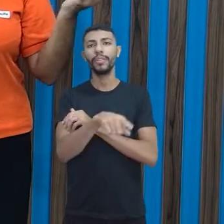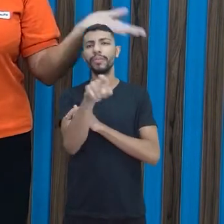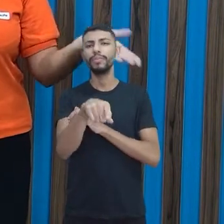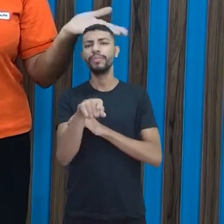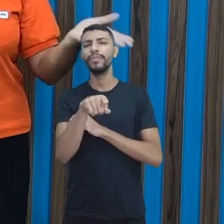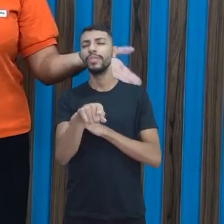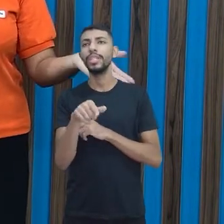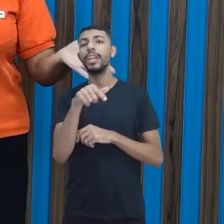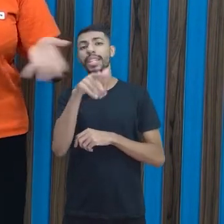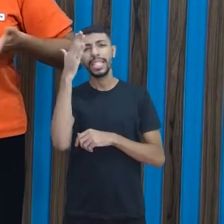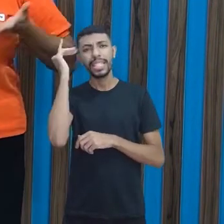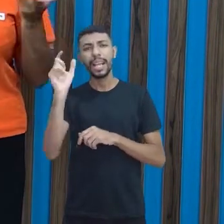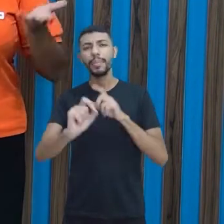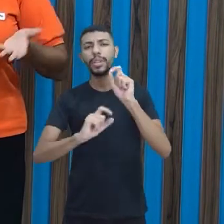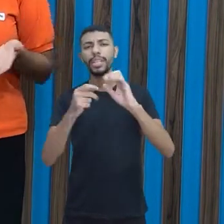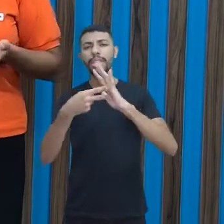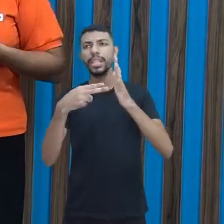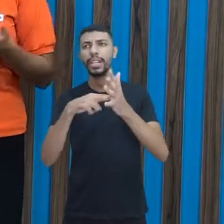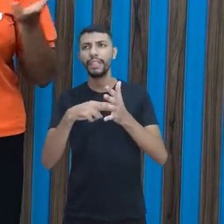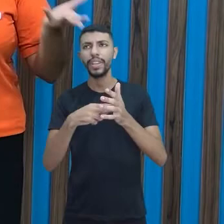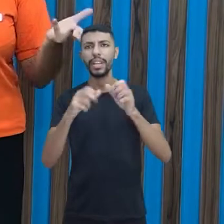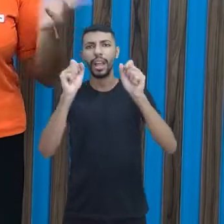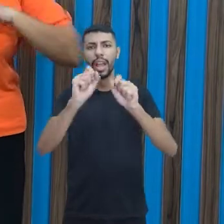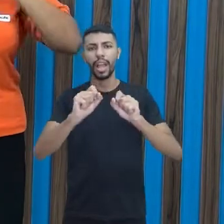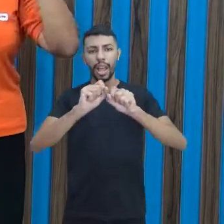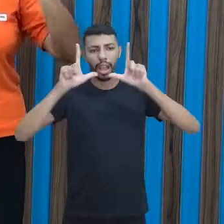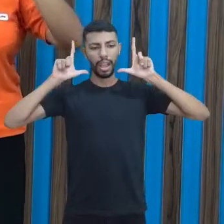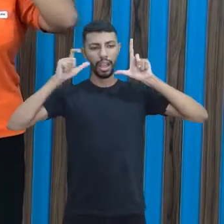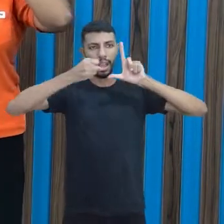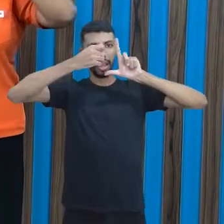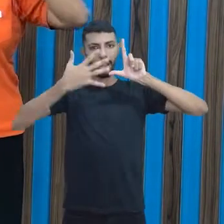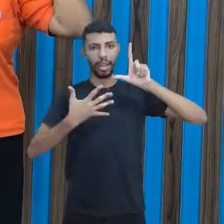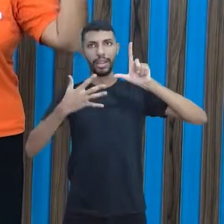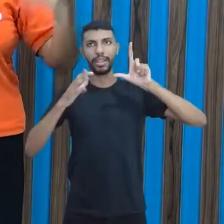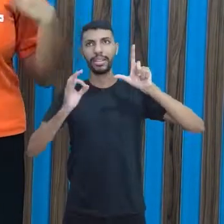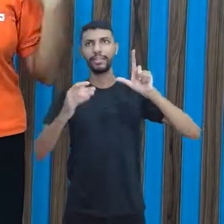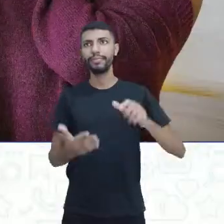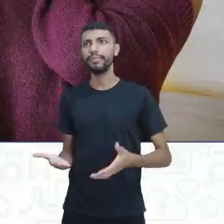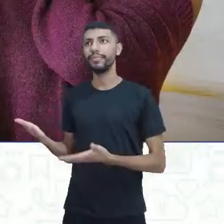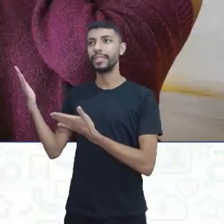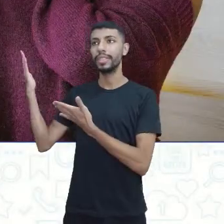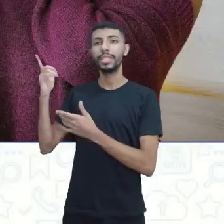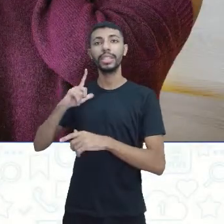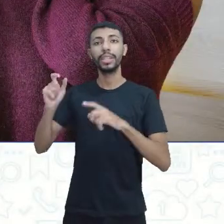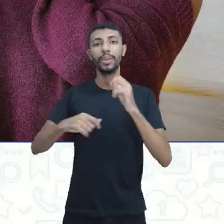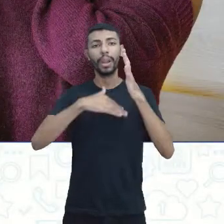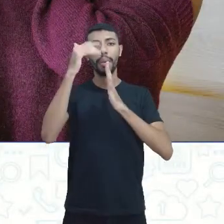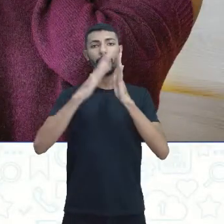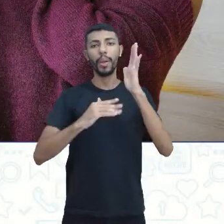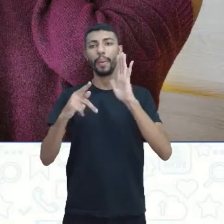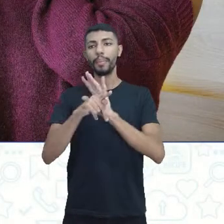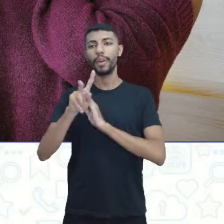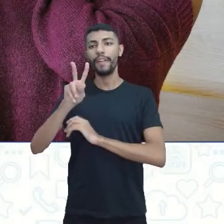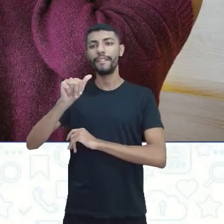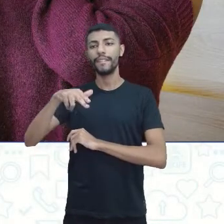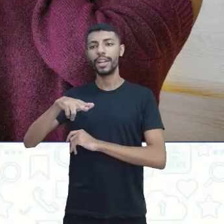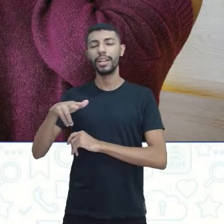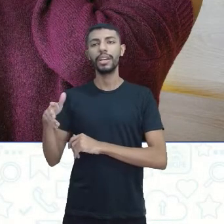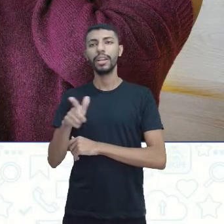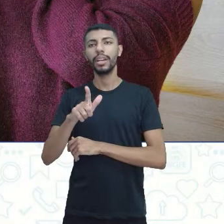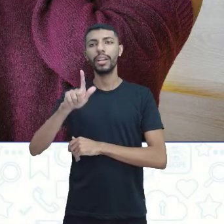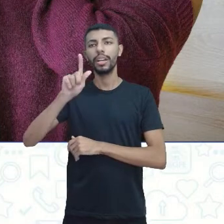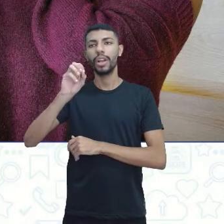autorretrato? Que é justamente o caso dessa pintura de Van Gogh, que é um dos seus inúmeros autorretratos. Salvo engano, Van